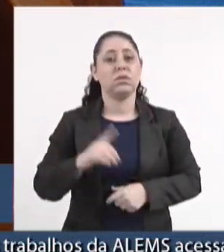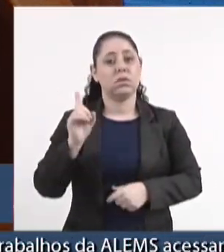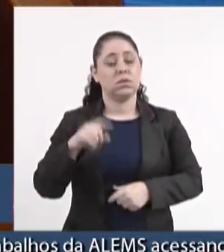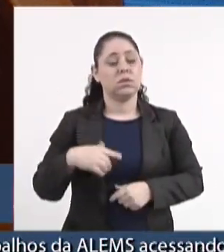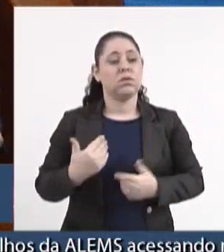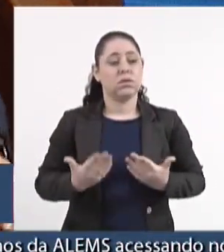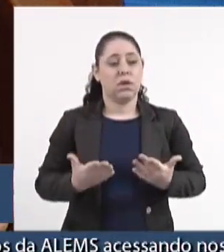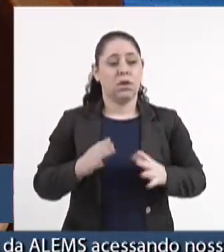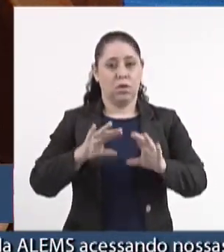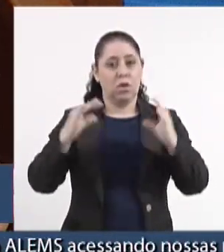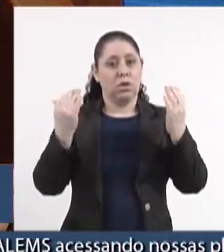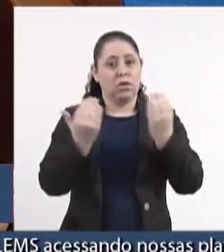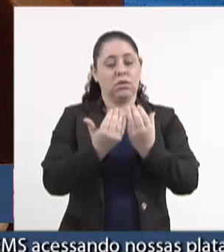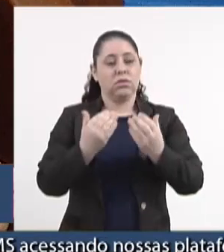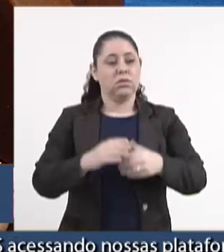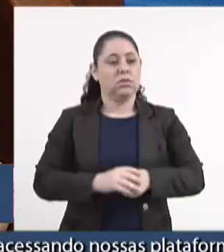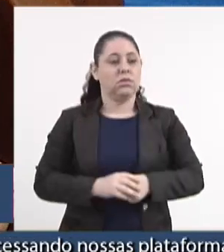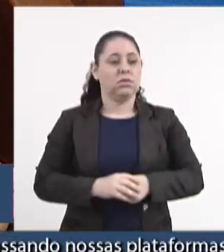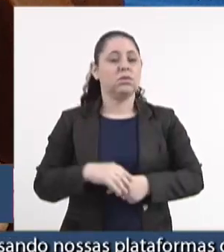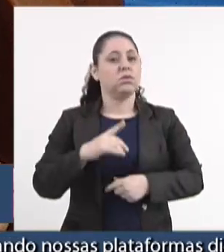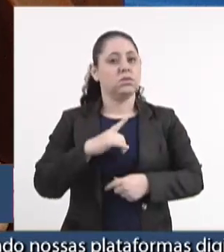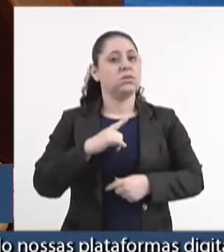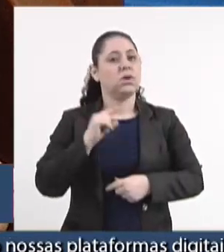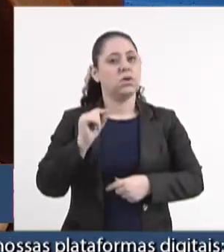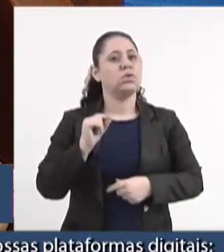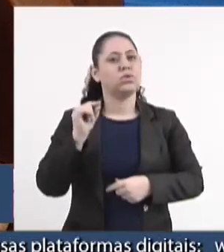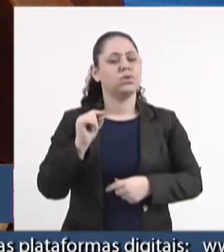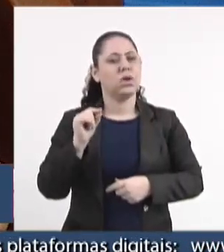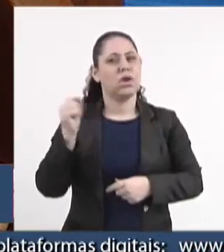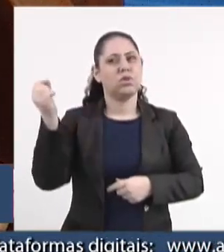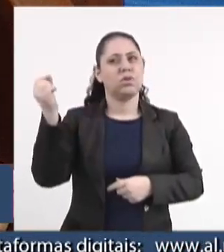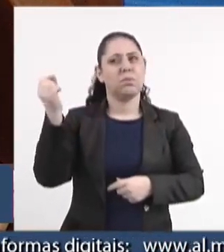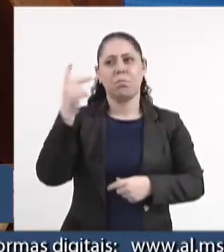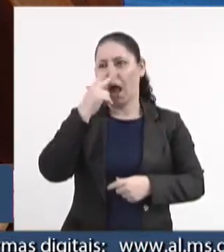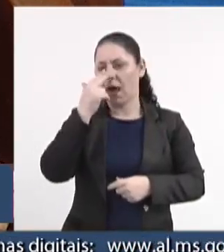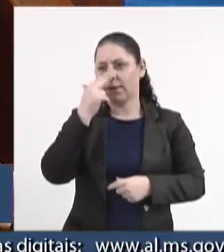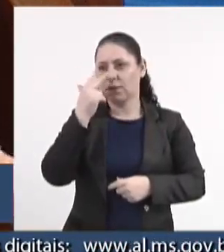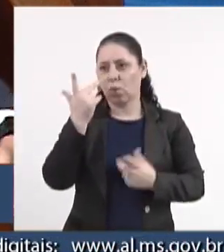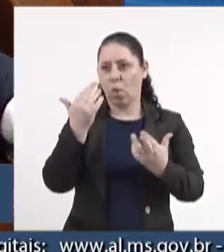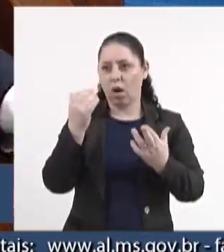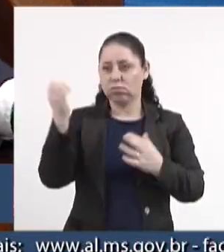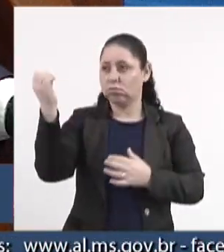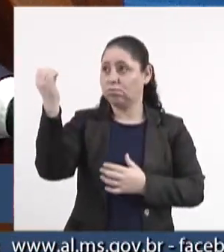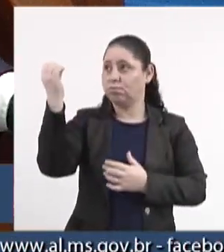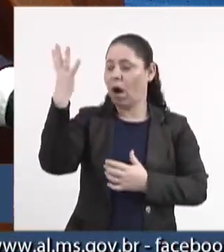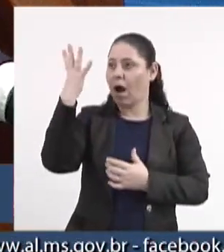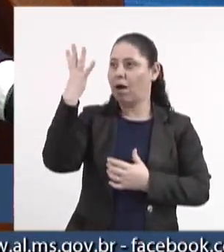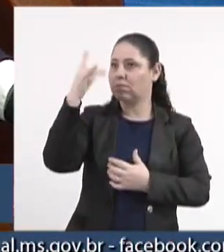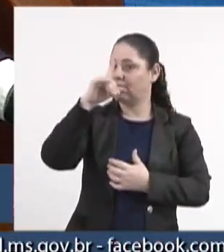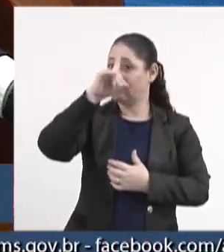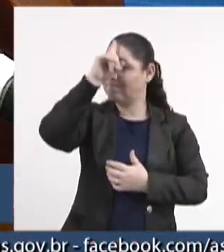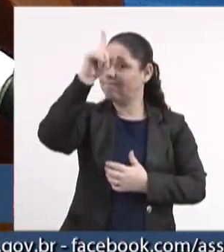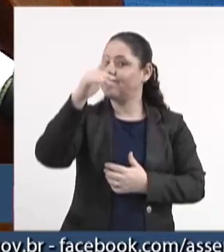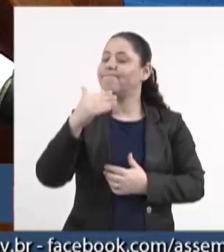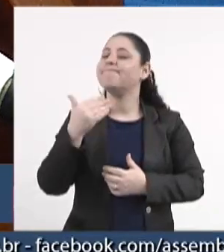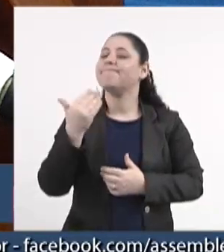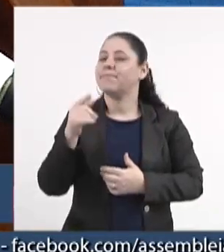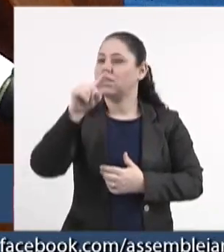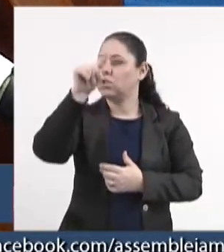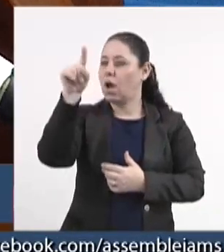essas conferências têm colocado luz a essas questões que nós já